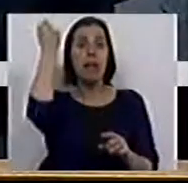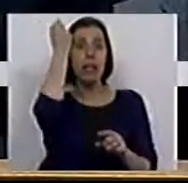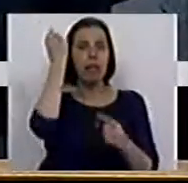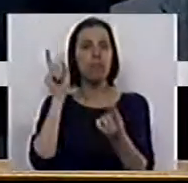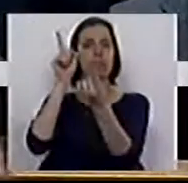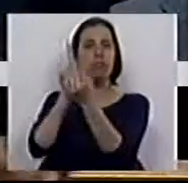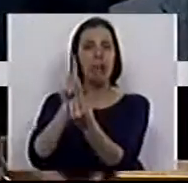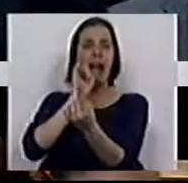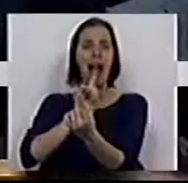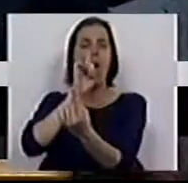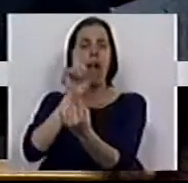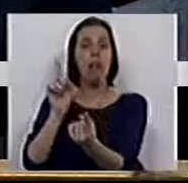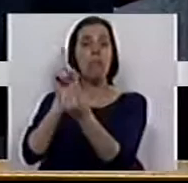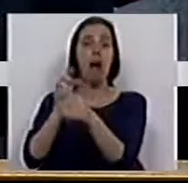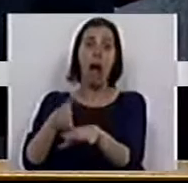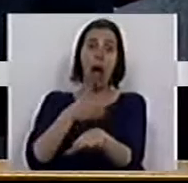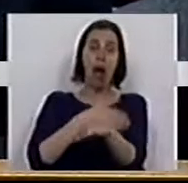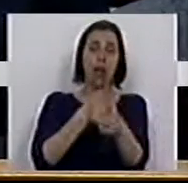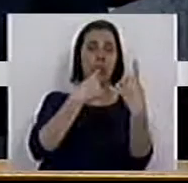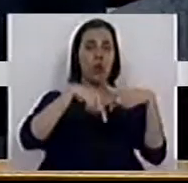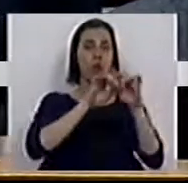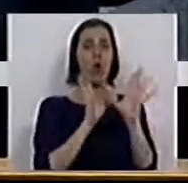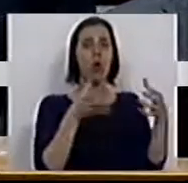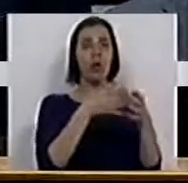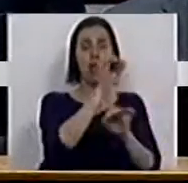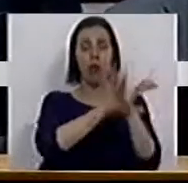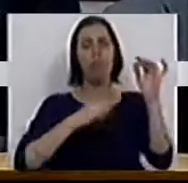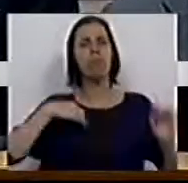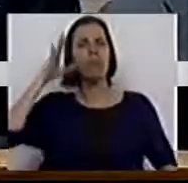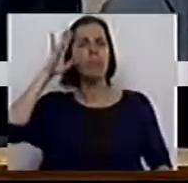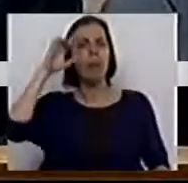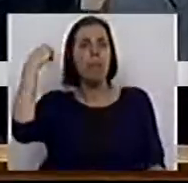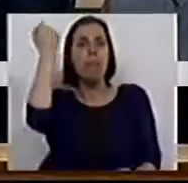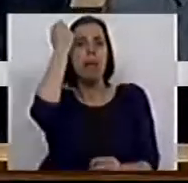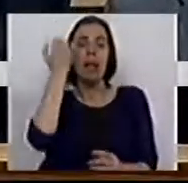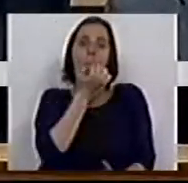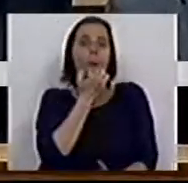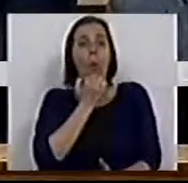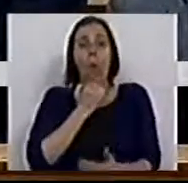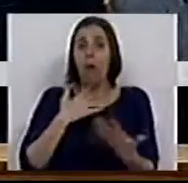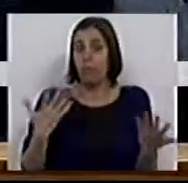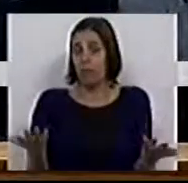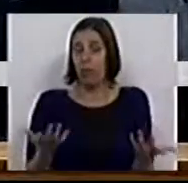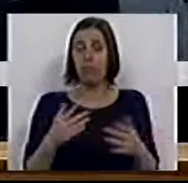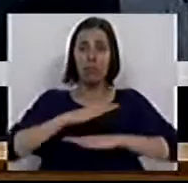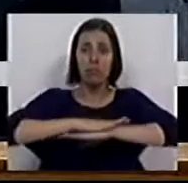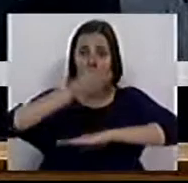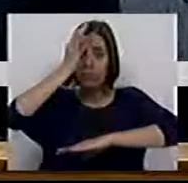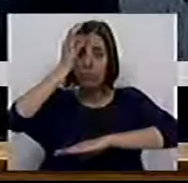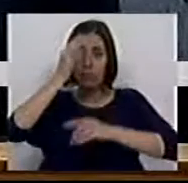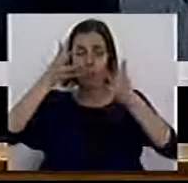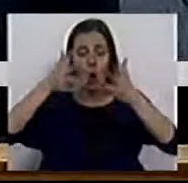falar com a chanceler alemã antes mesmo do Conselho Europeu. Bem, sabemos que Berlim mostrou-se contente com a obediência às